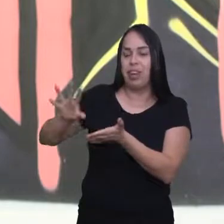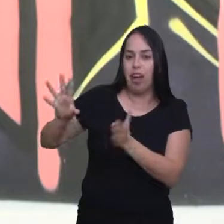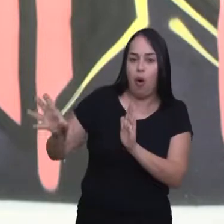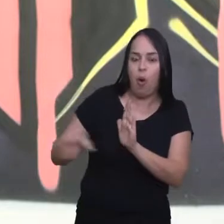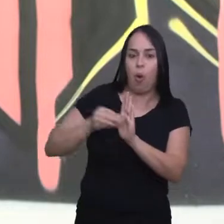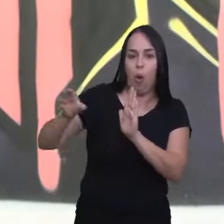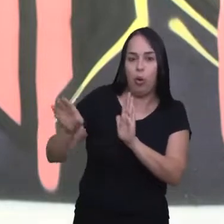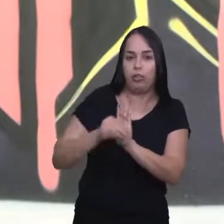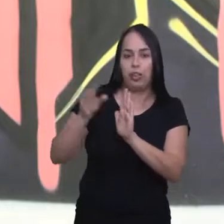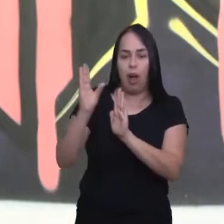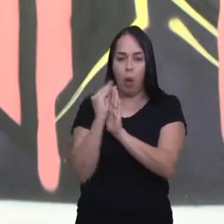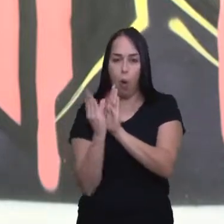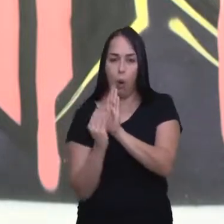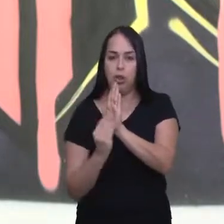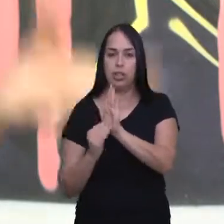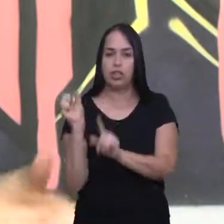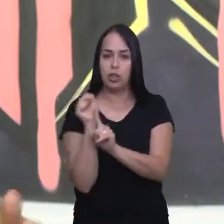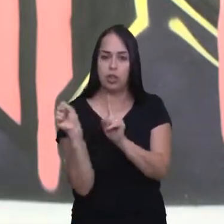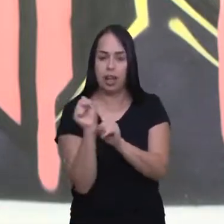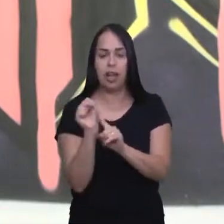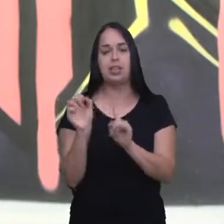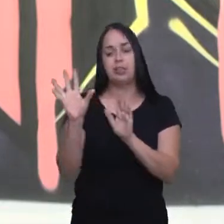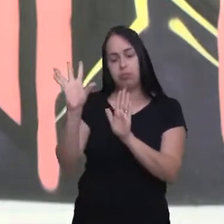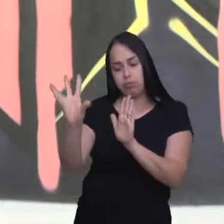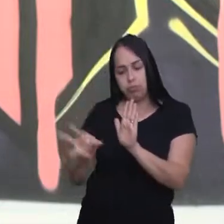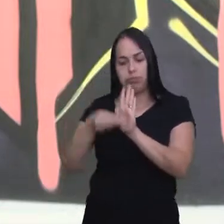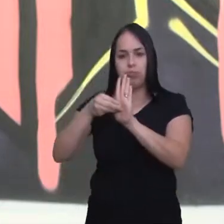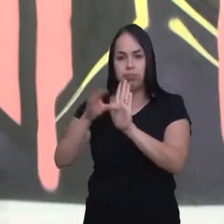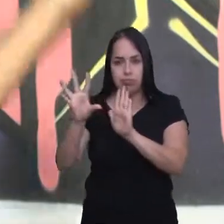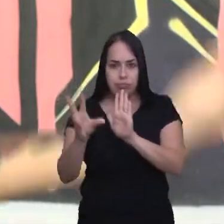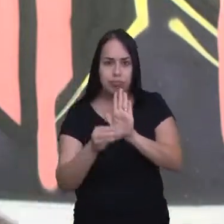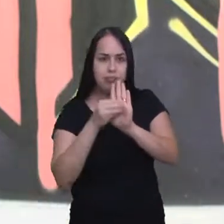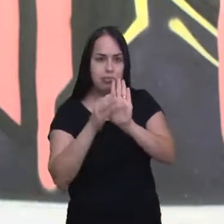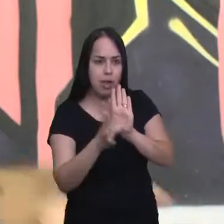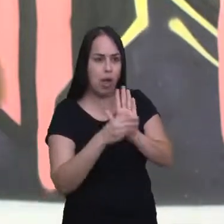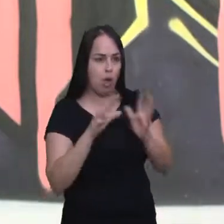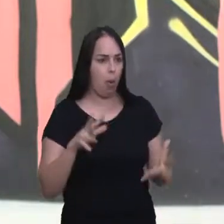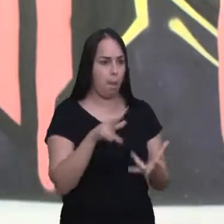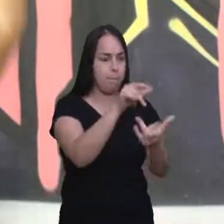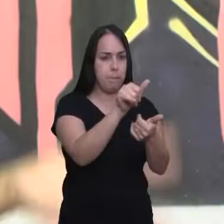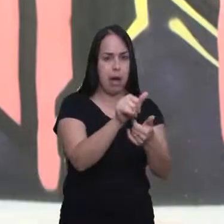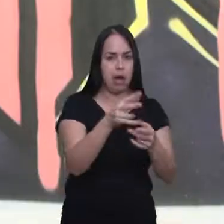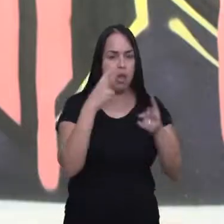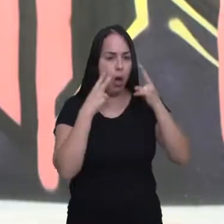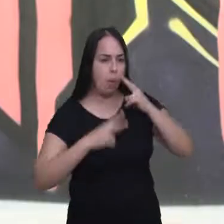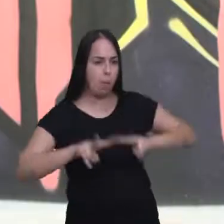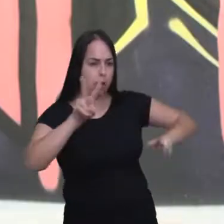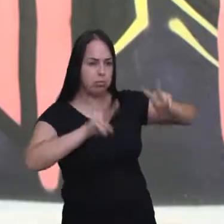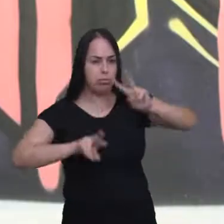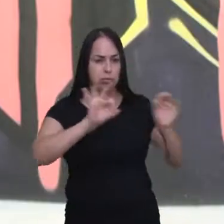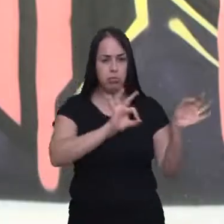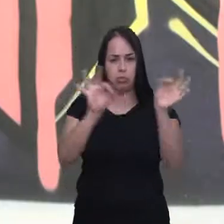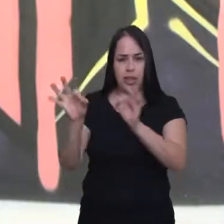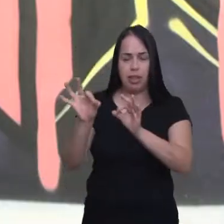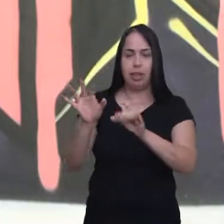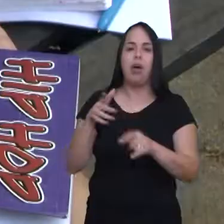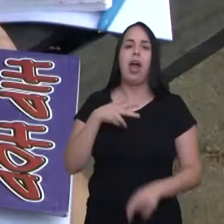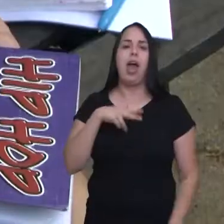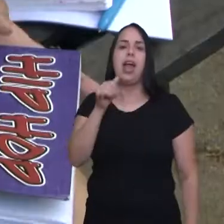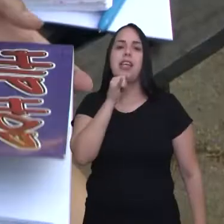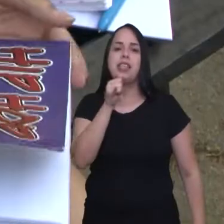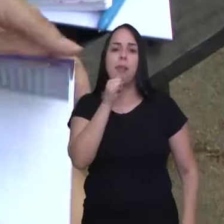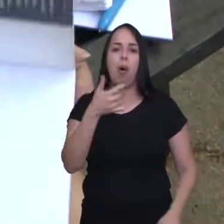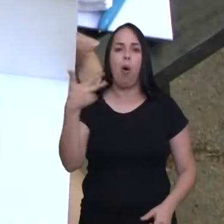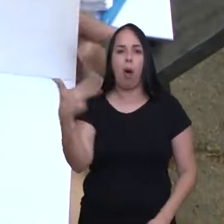contexto social. Eu passei a abordar as questões sociais que o mundo passa, que eu observava. Porque o hip hop, ele